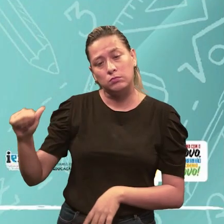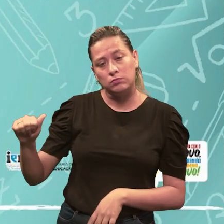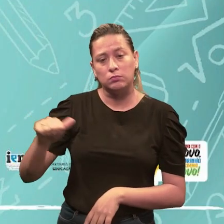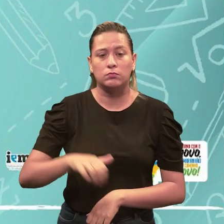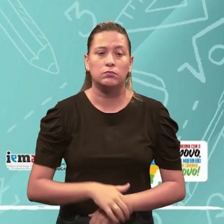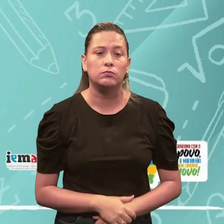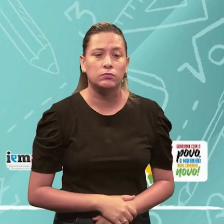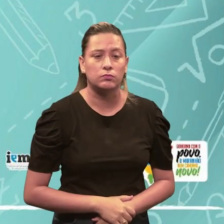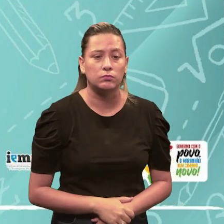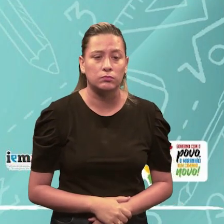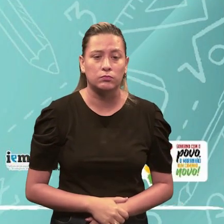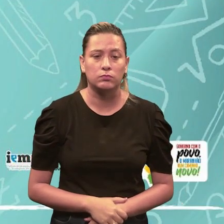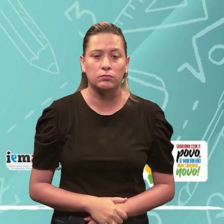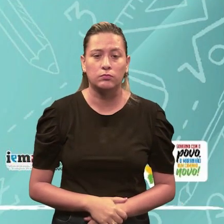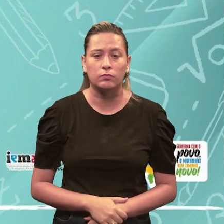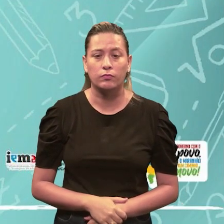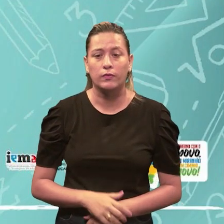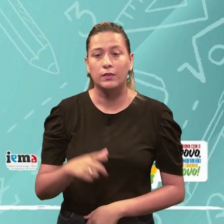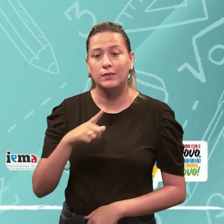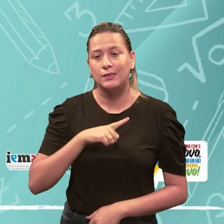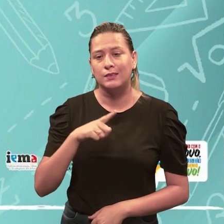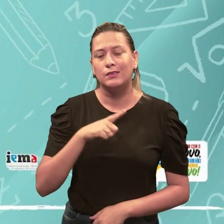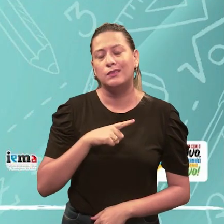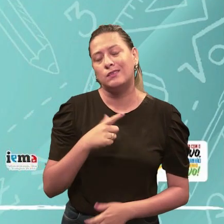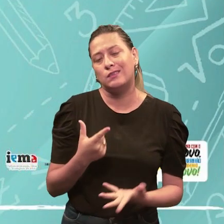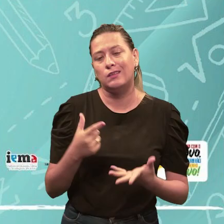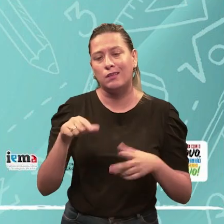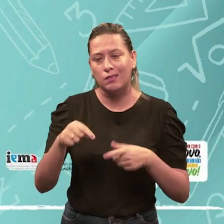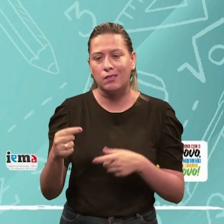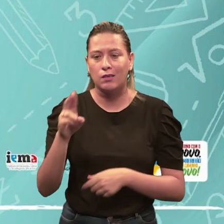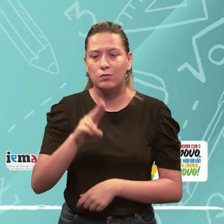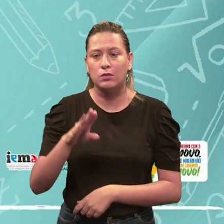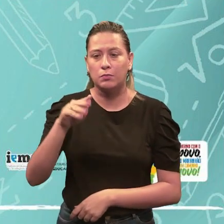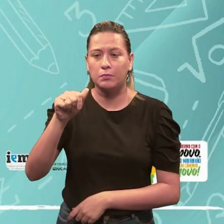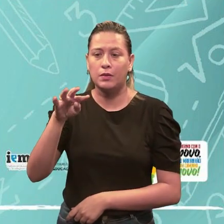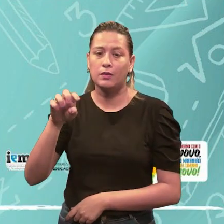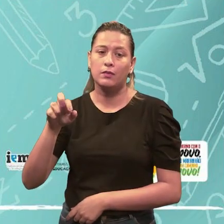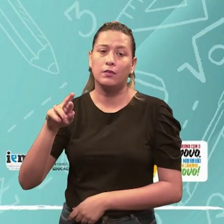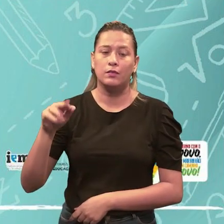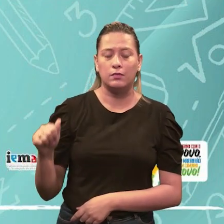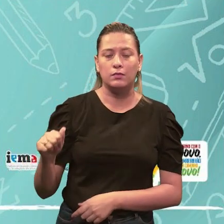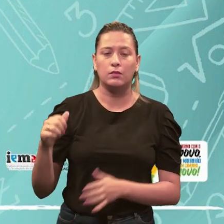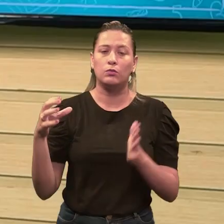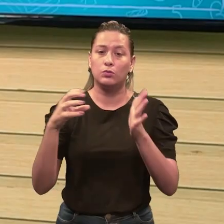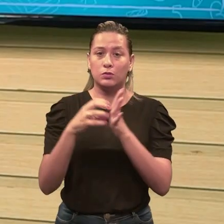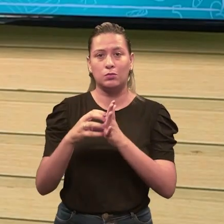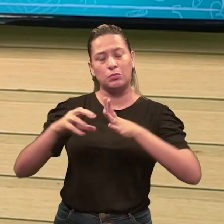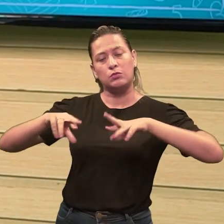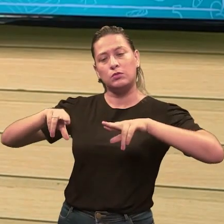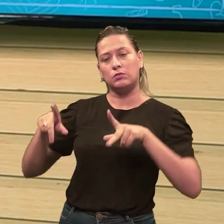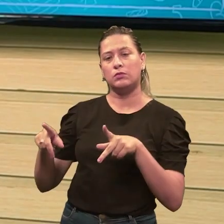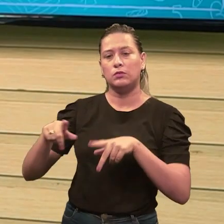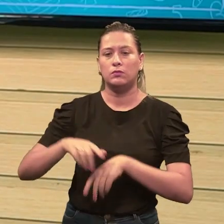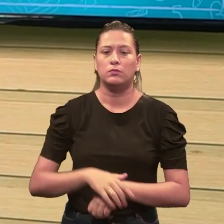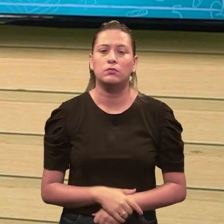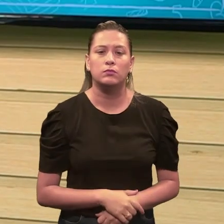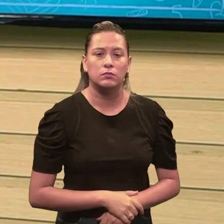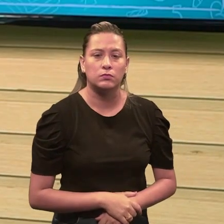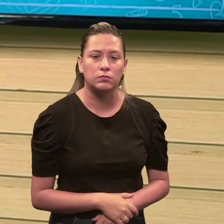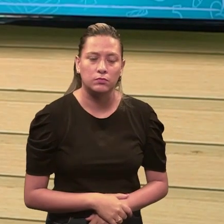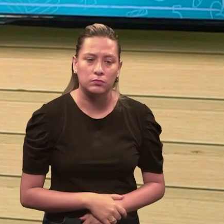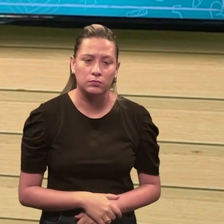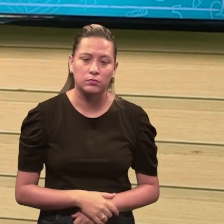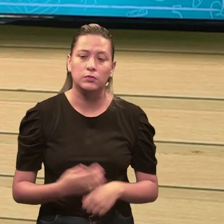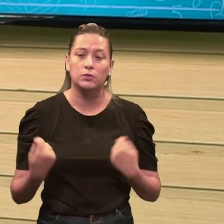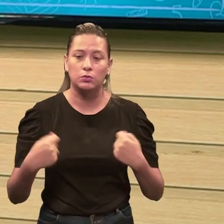Se o seu dispositivo for alimentado por uma bateria, seu símbolo será totalmente diferente. Então, assim, isso aqui é preciso que